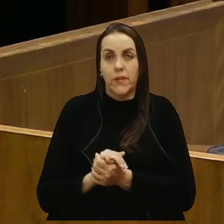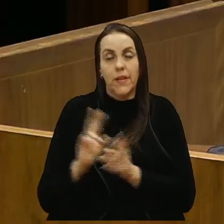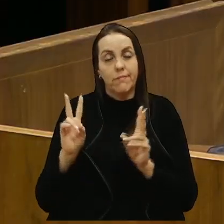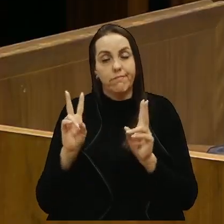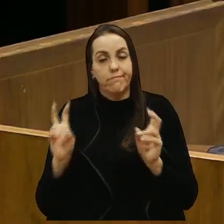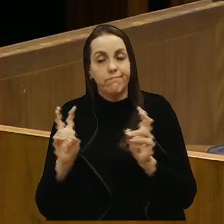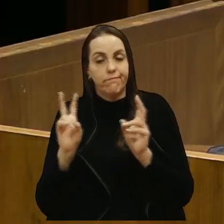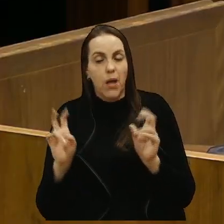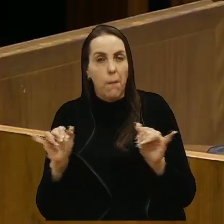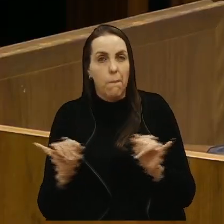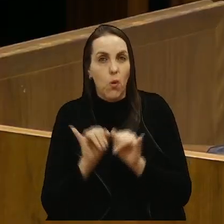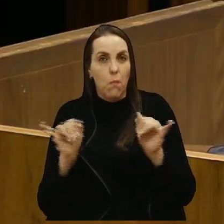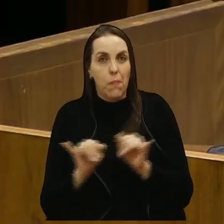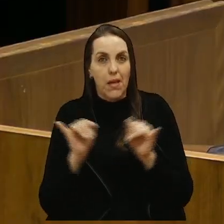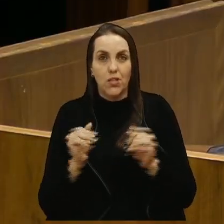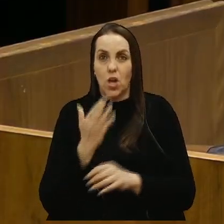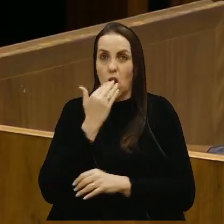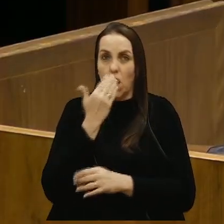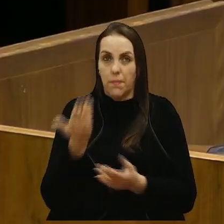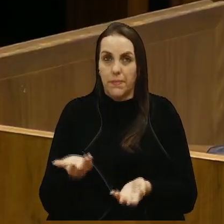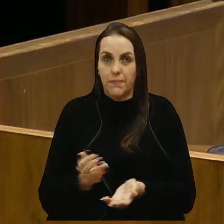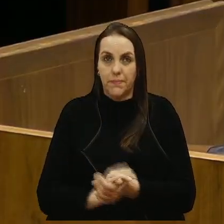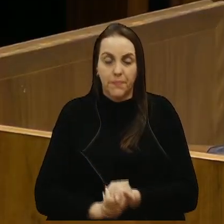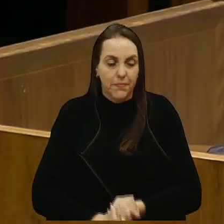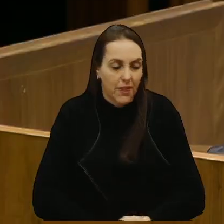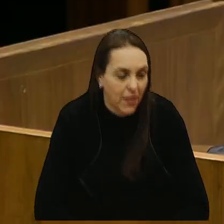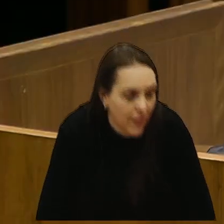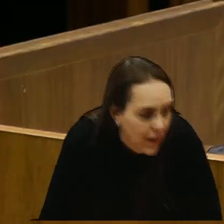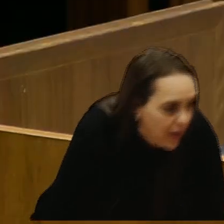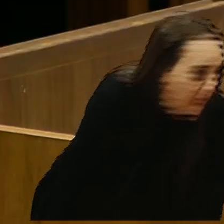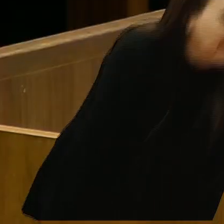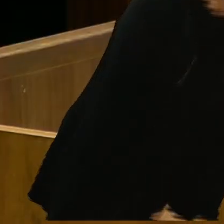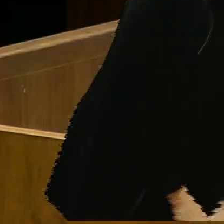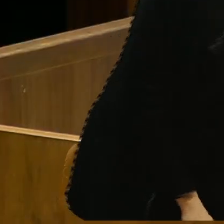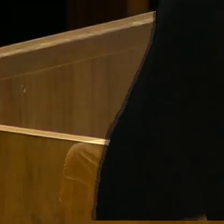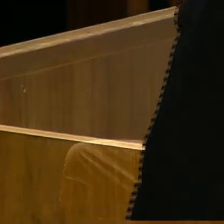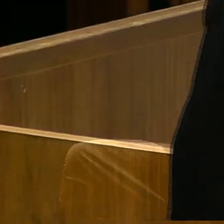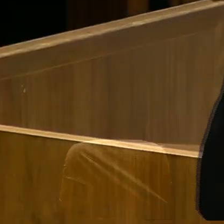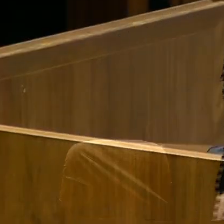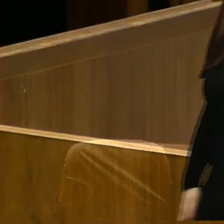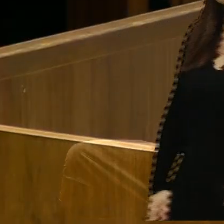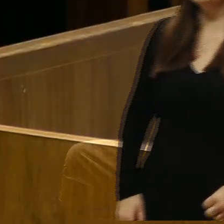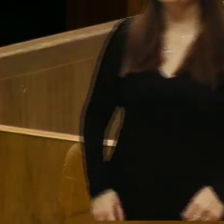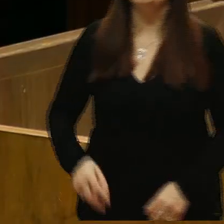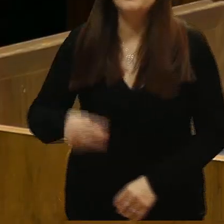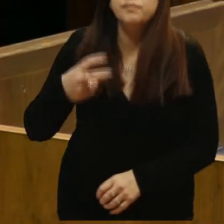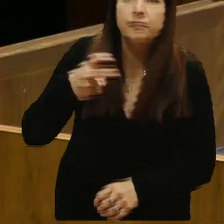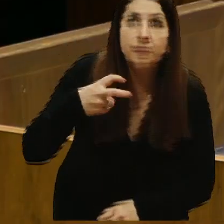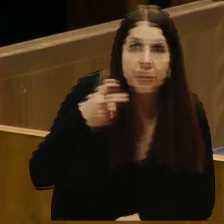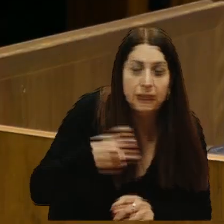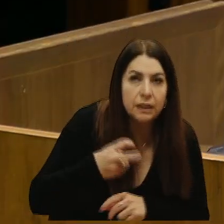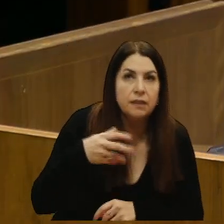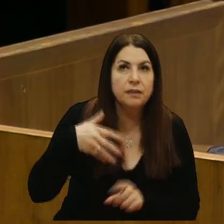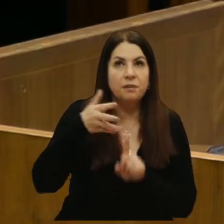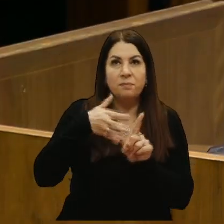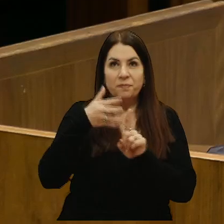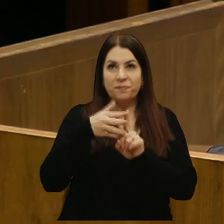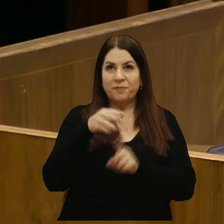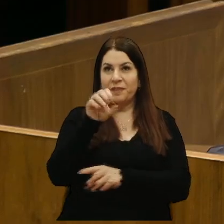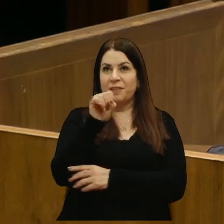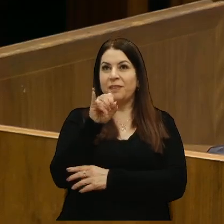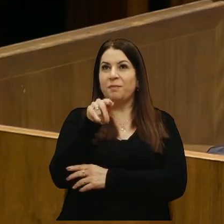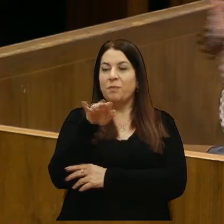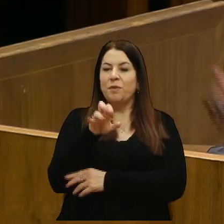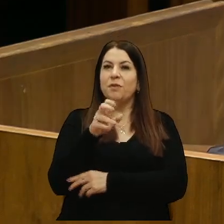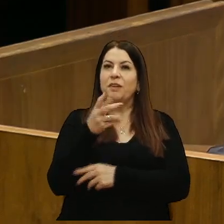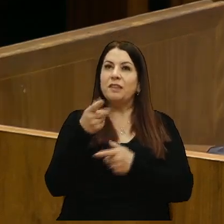aspas, porcarias que a gente come. E a quinta palestrante foi a secretária Simone Selbach, que é